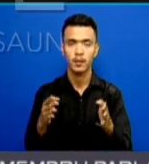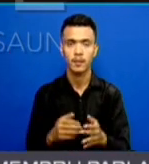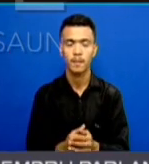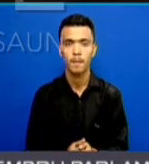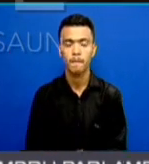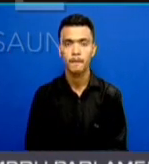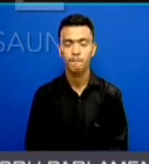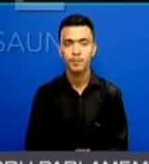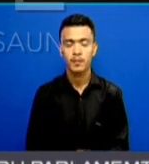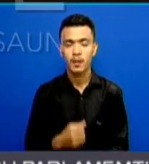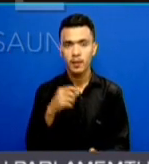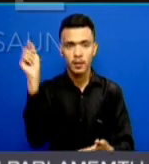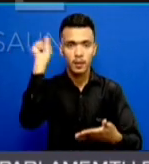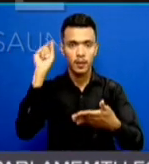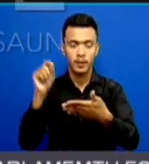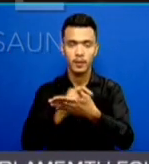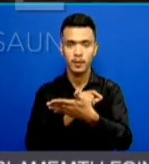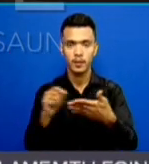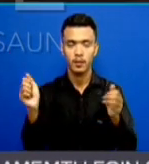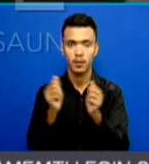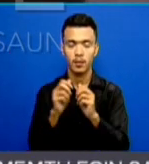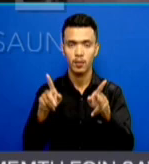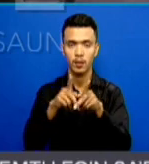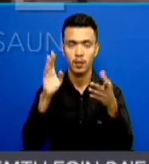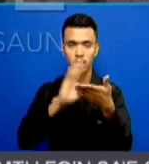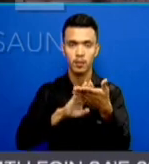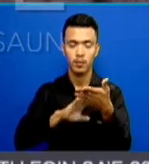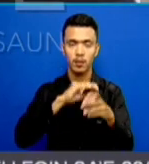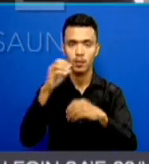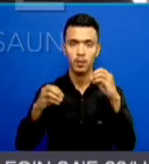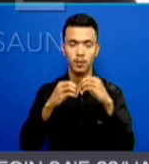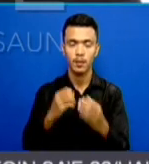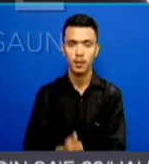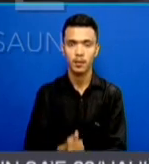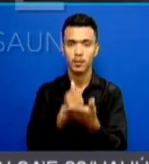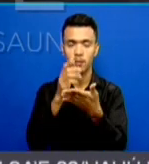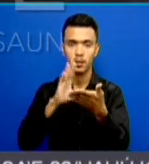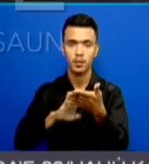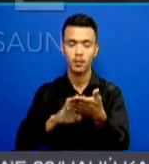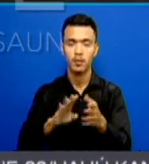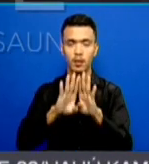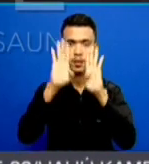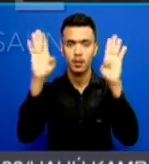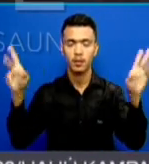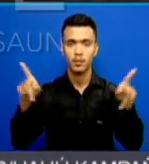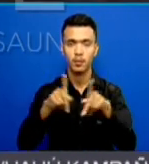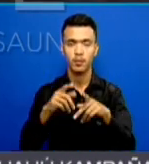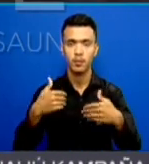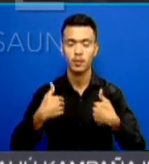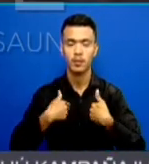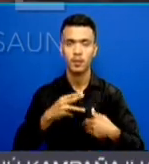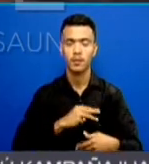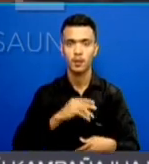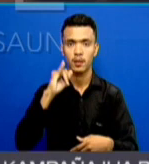extracurricular. Nilton Guzmão assina acordo com a Escola Sira com o apoio financeiro, né? A foi em lança posto abastecimento e a